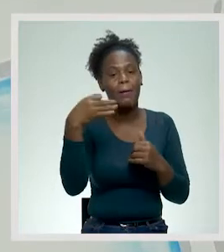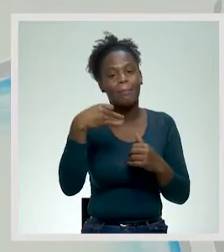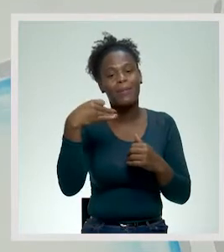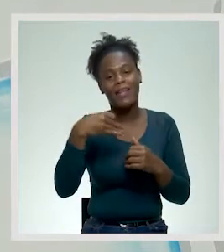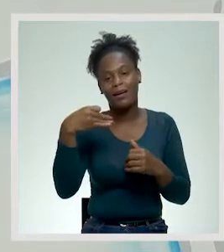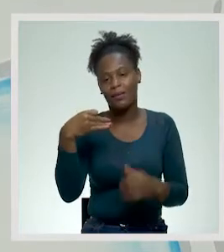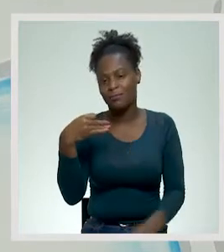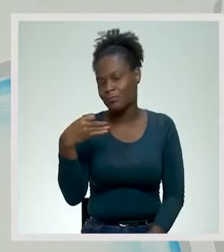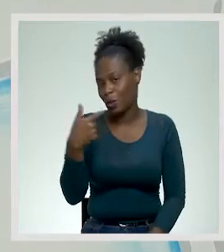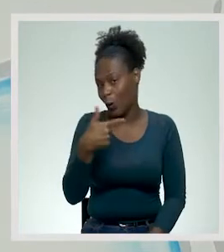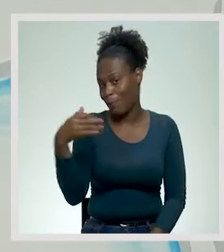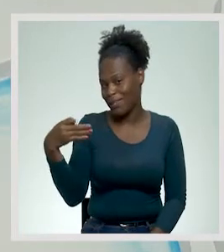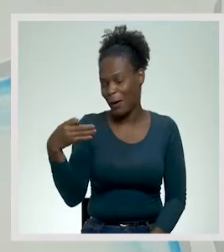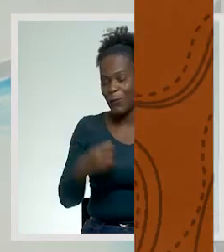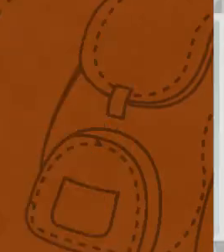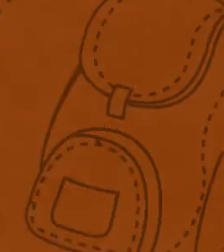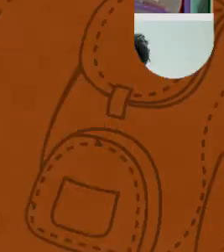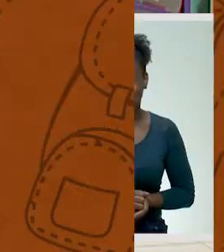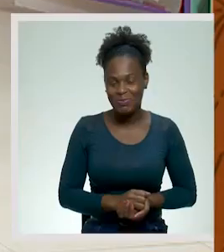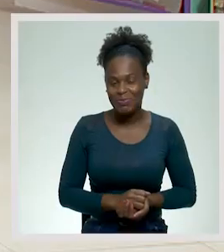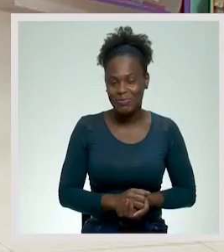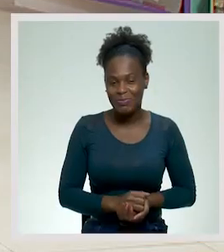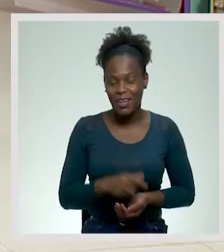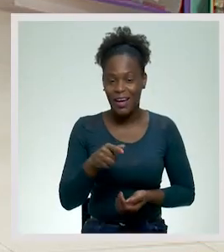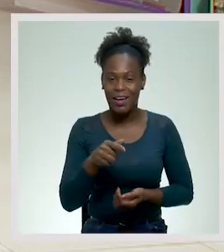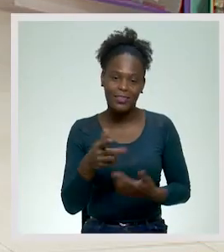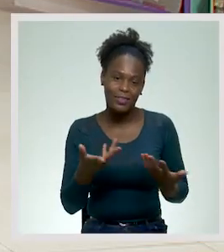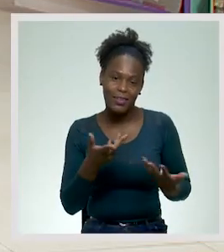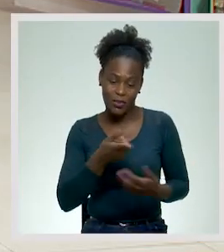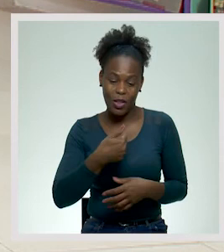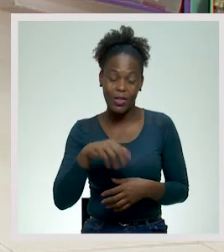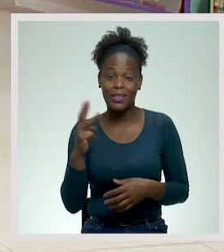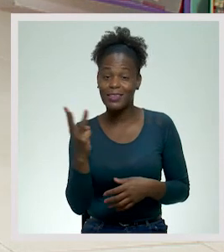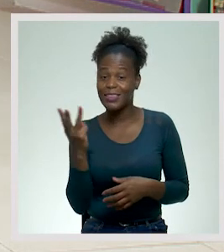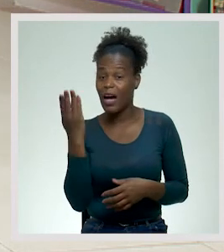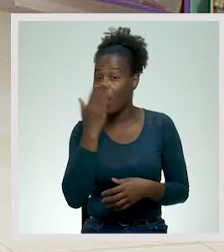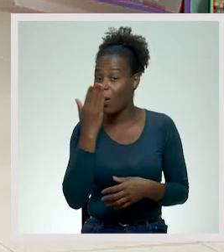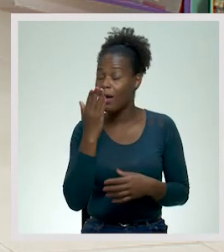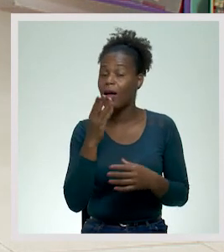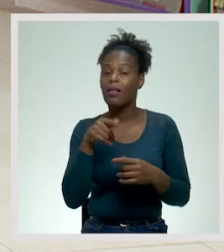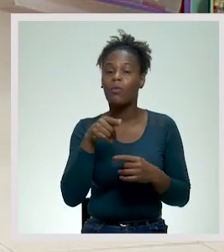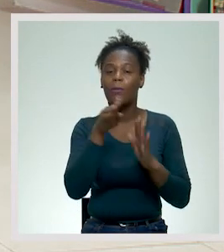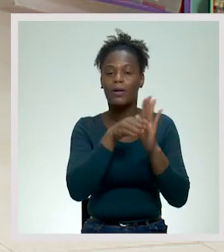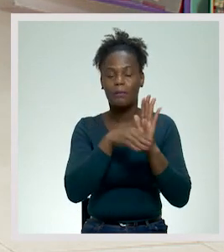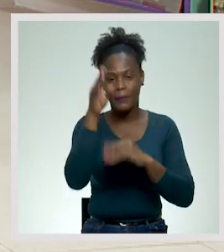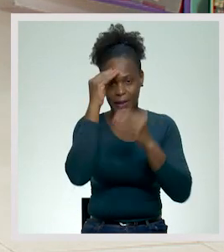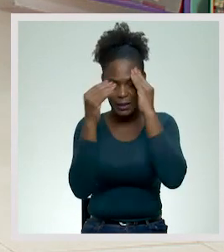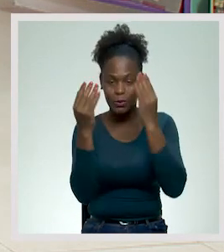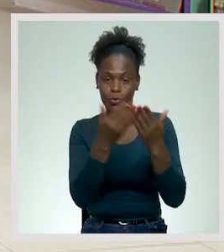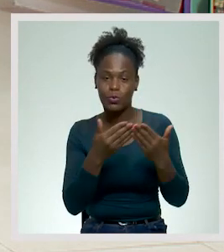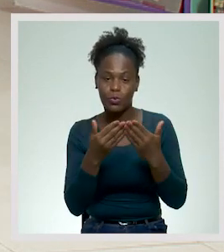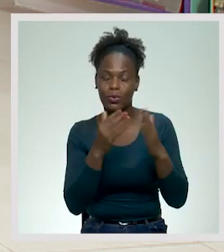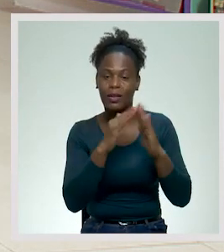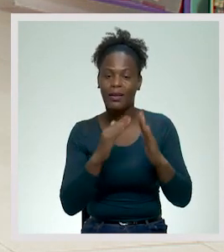teorema de Pitágoras. Essa foi a nossa terceira aula no programa